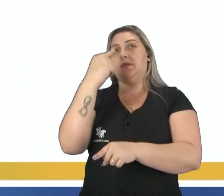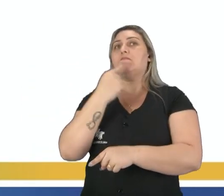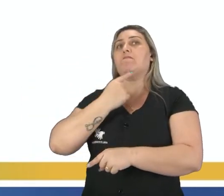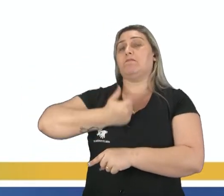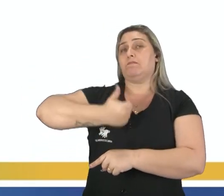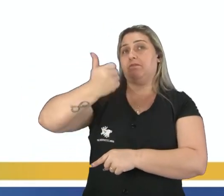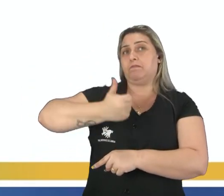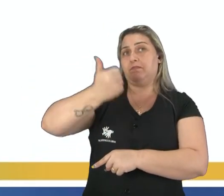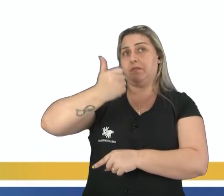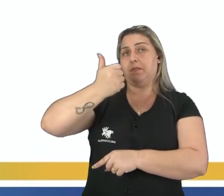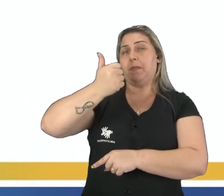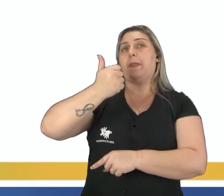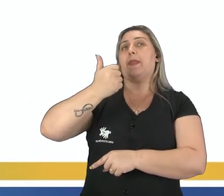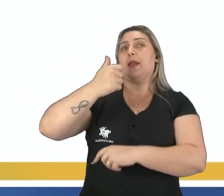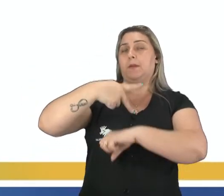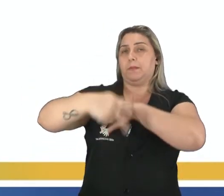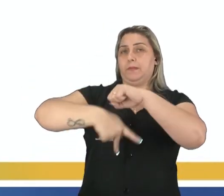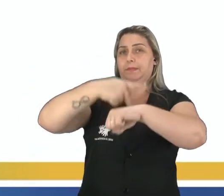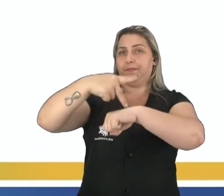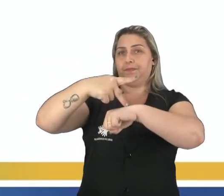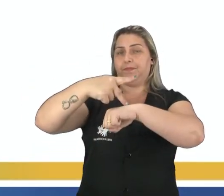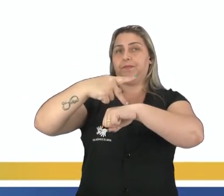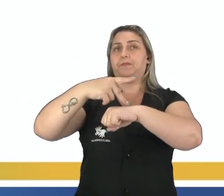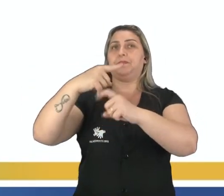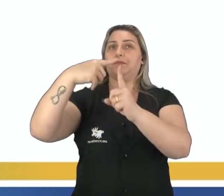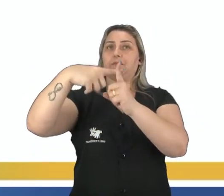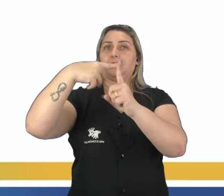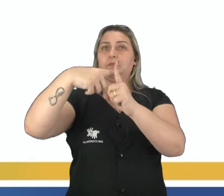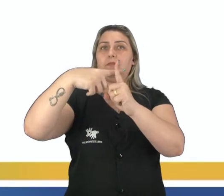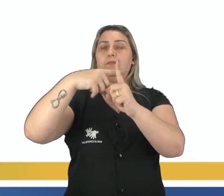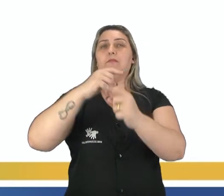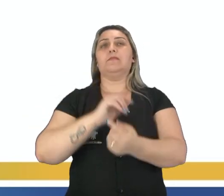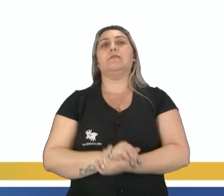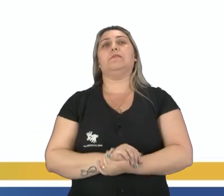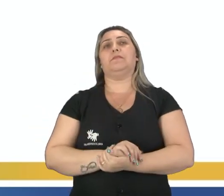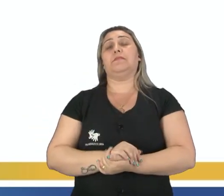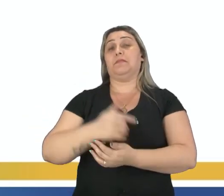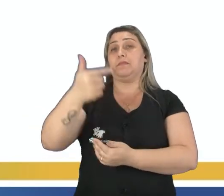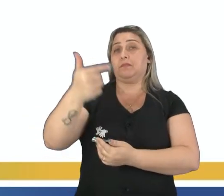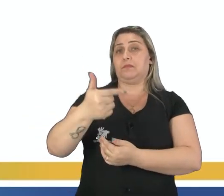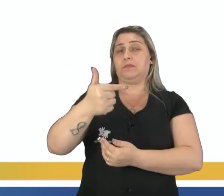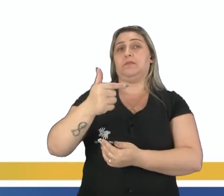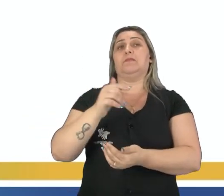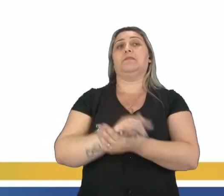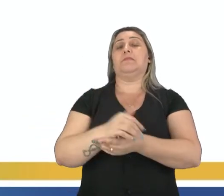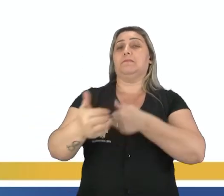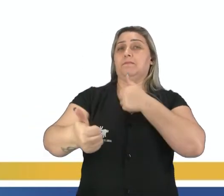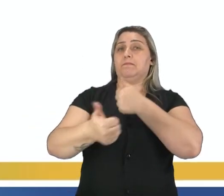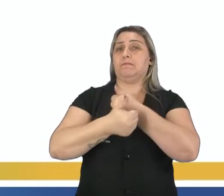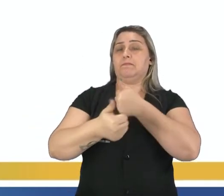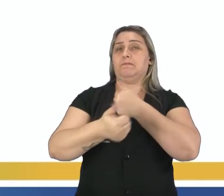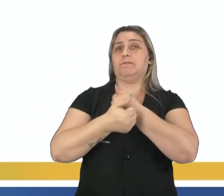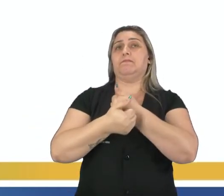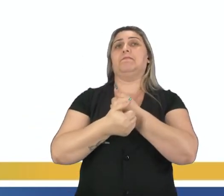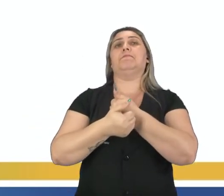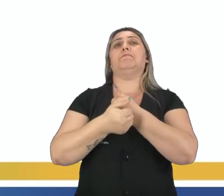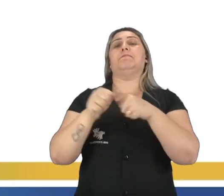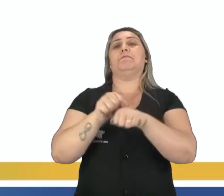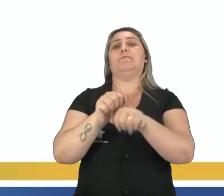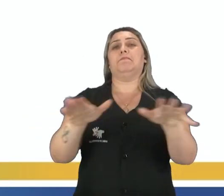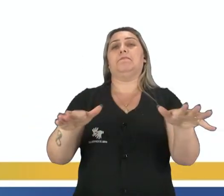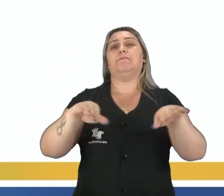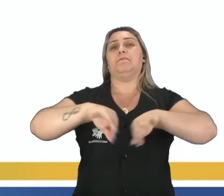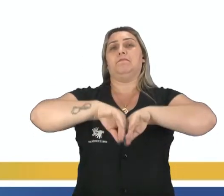bolinha, está com excesso de prótons, representado pela carguinha mais aí, sinal mais. E aí, quando aproxima a outra, há uma